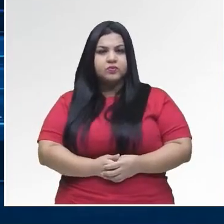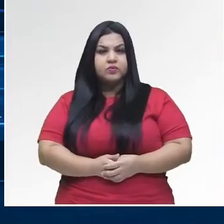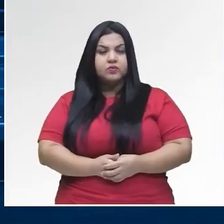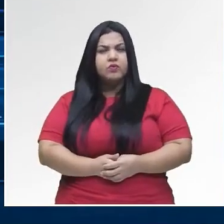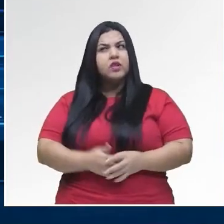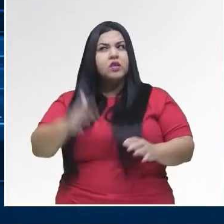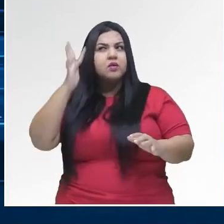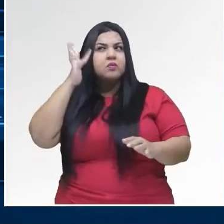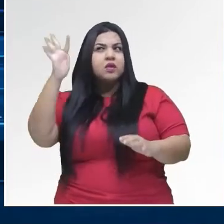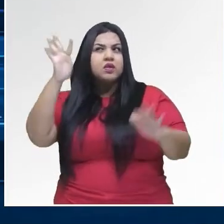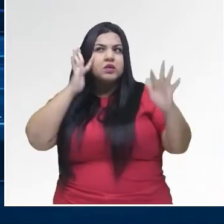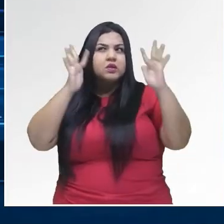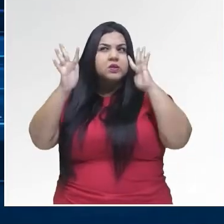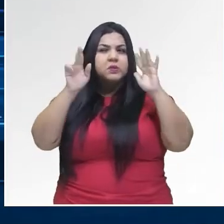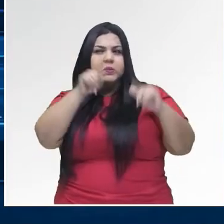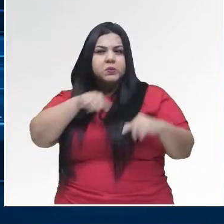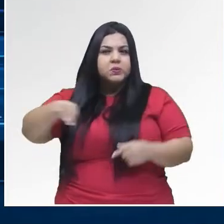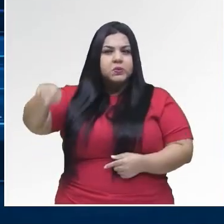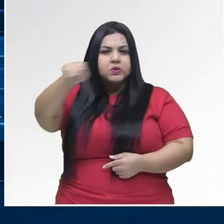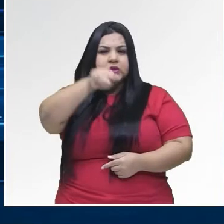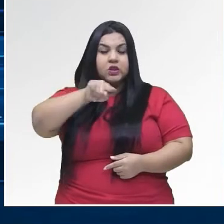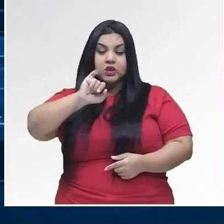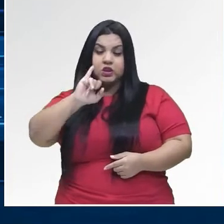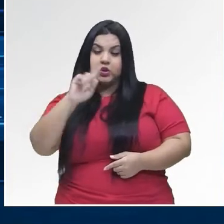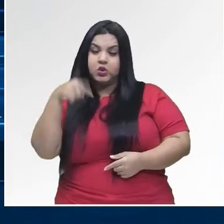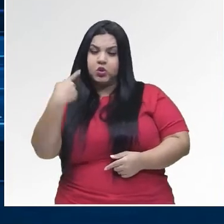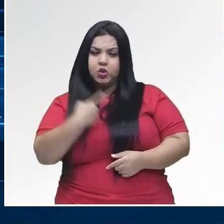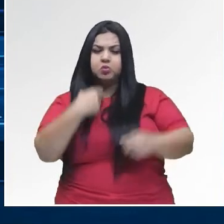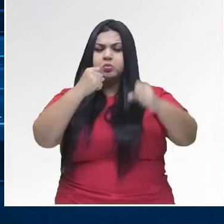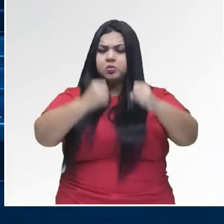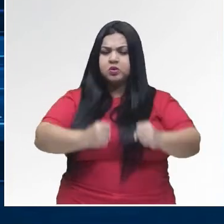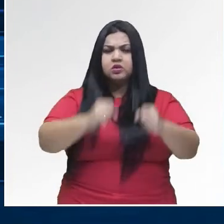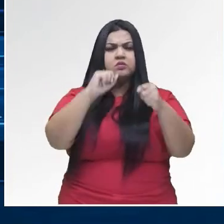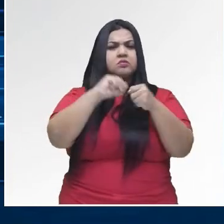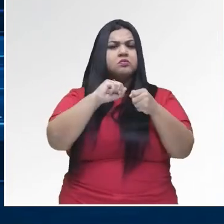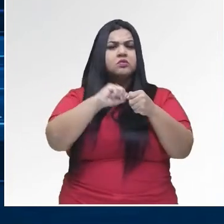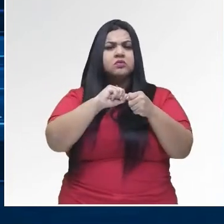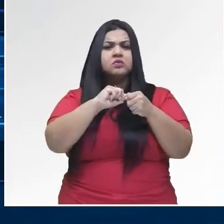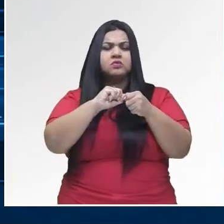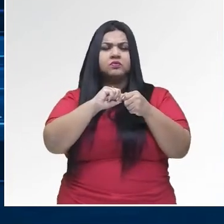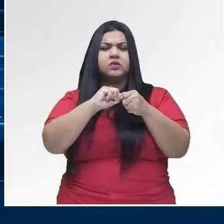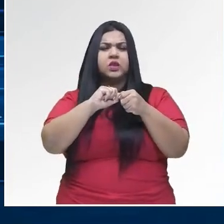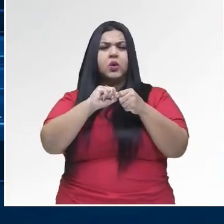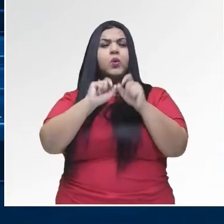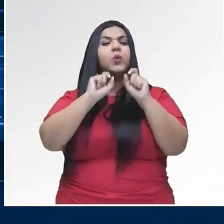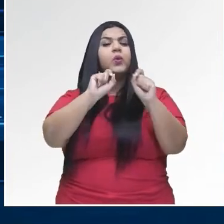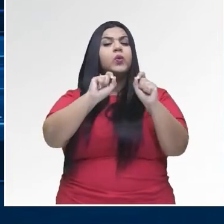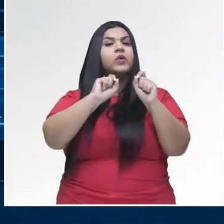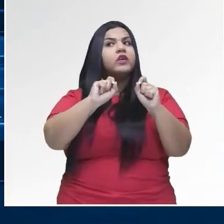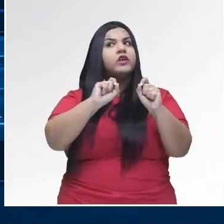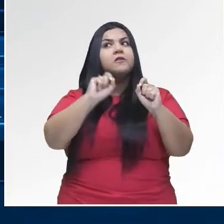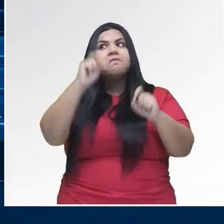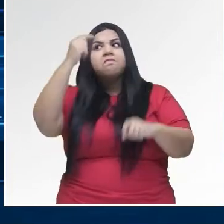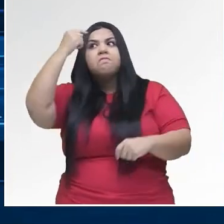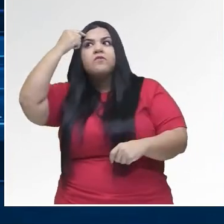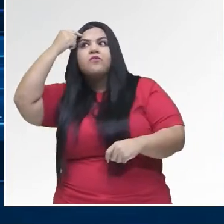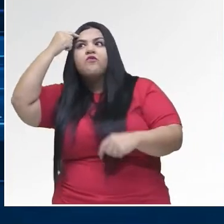Imaginem vocês, se nós pudéssemos fazer aquilo que vem na nossa